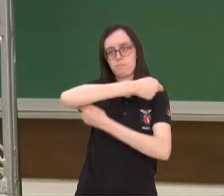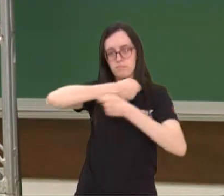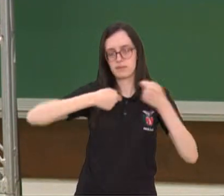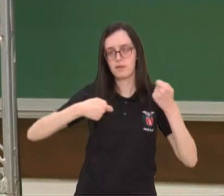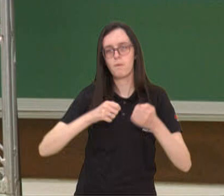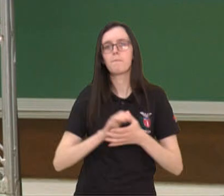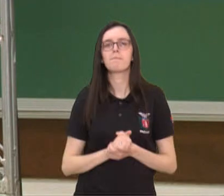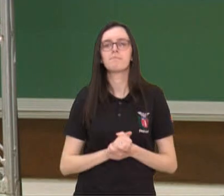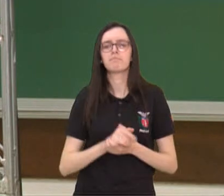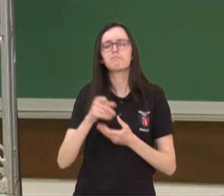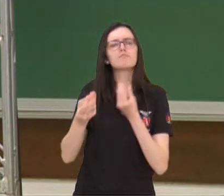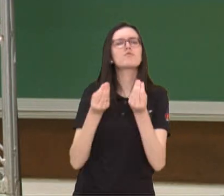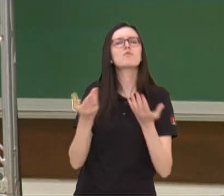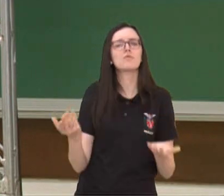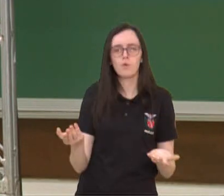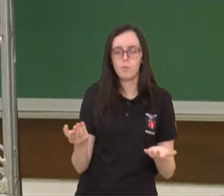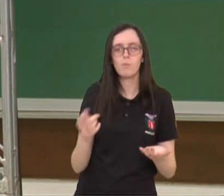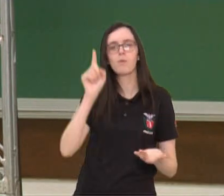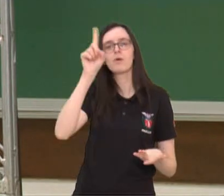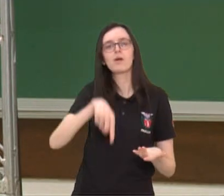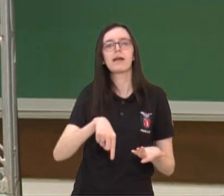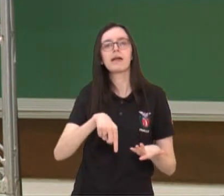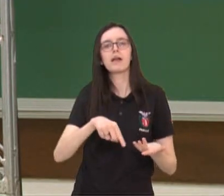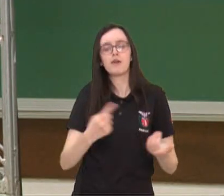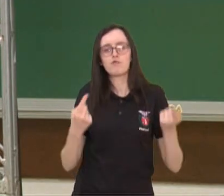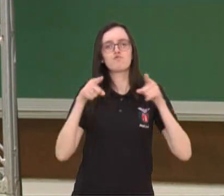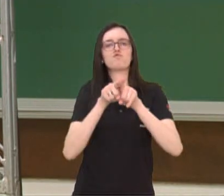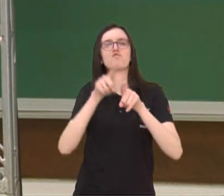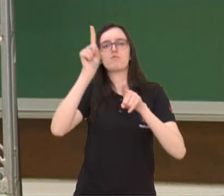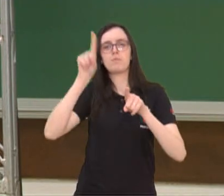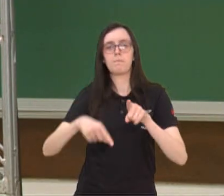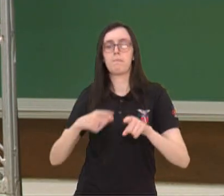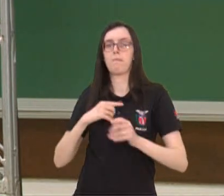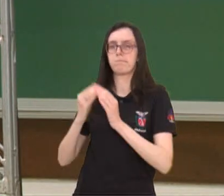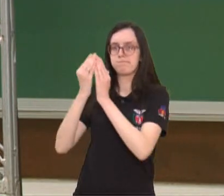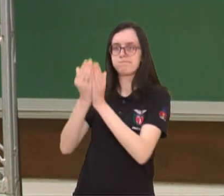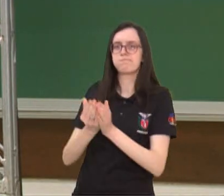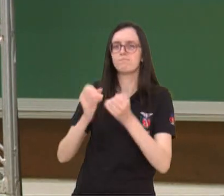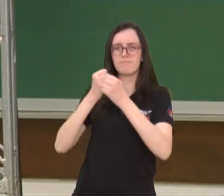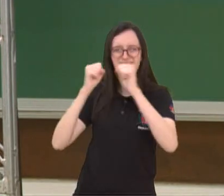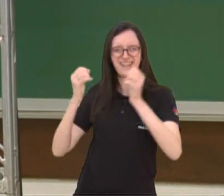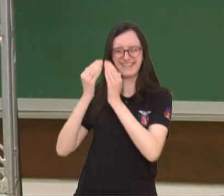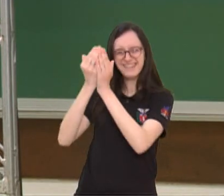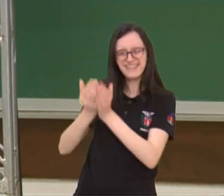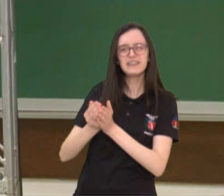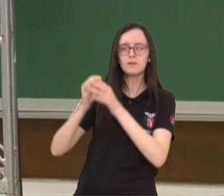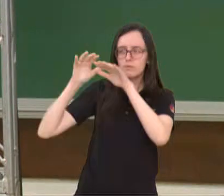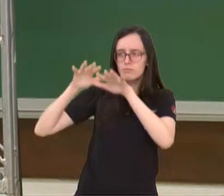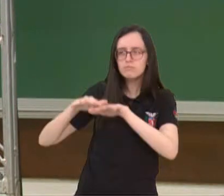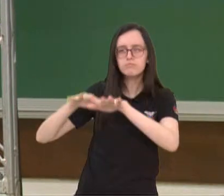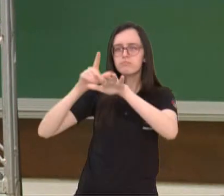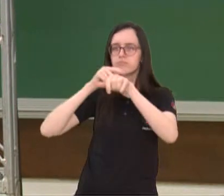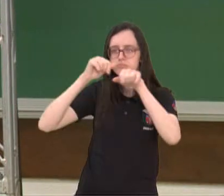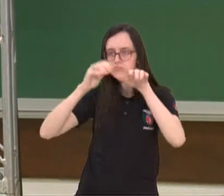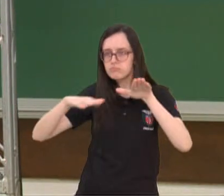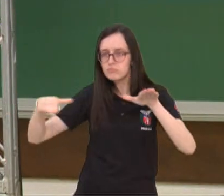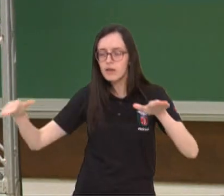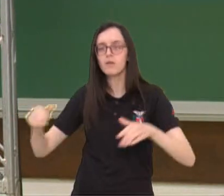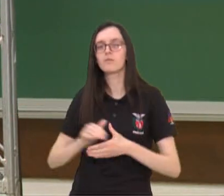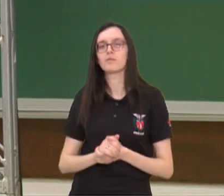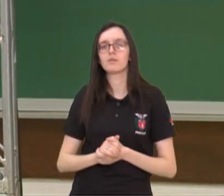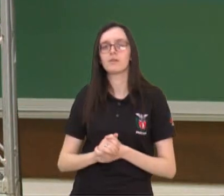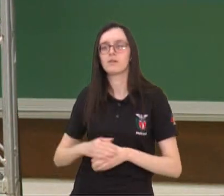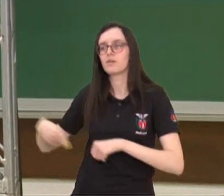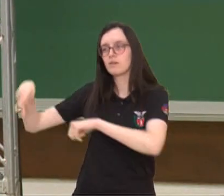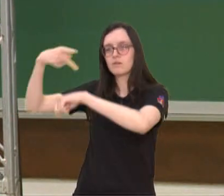se dar aí juntamente com as grandes navegações. As nações,